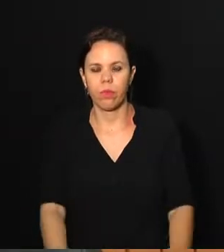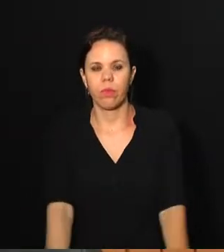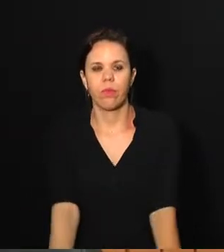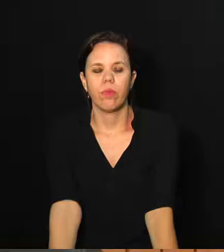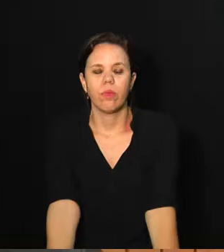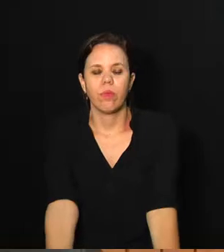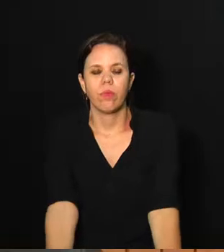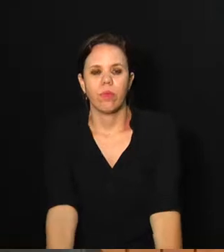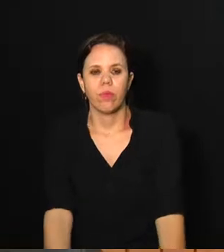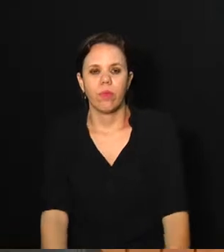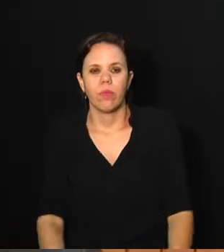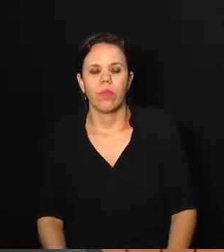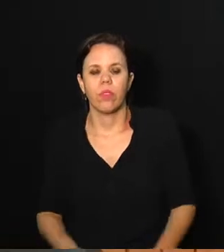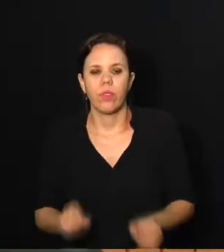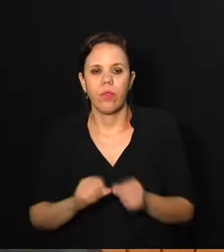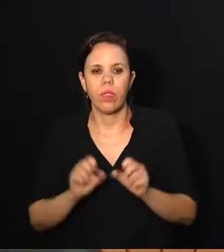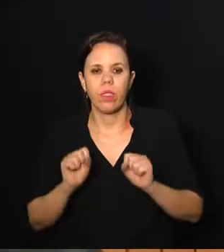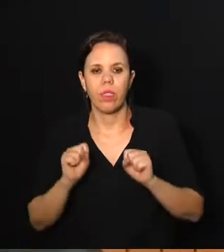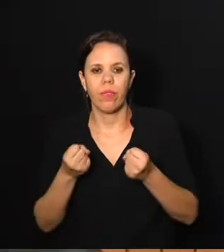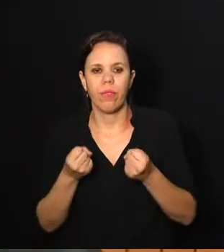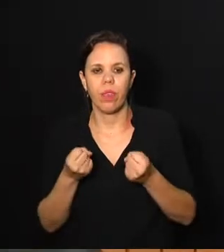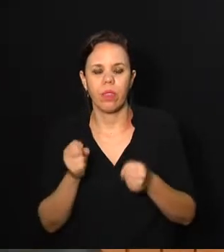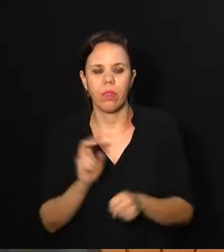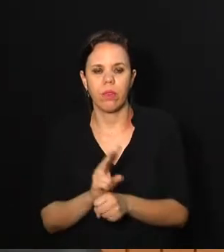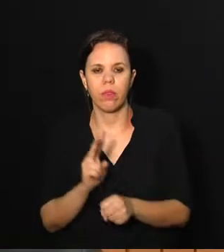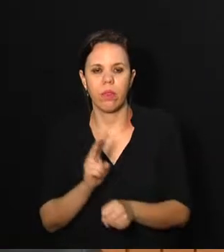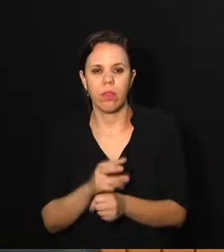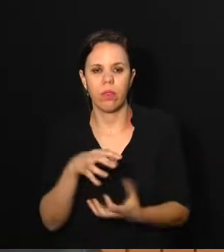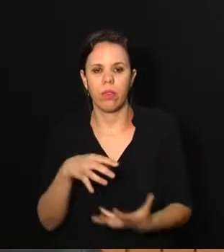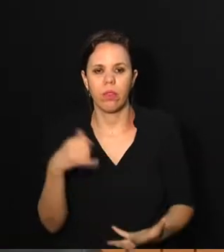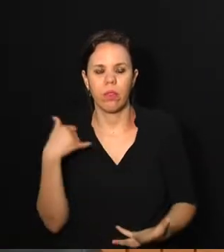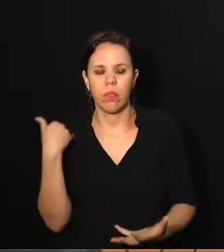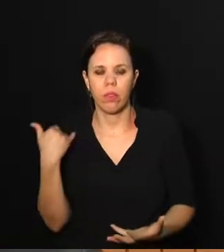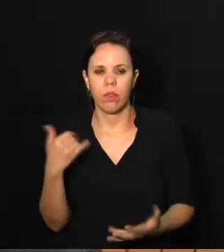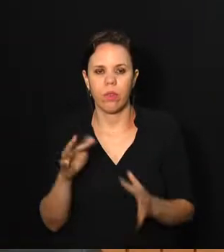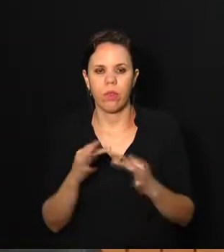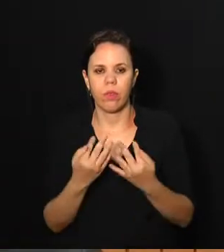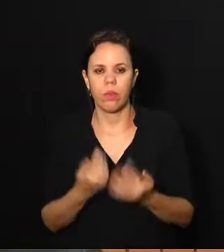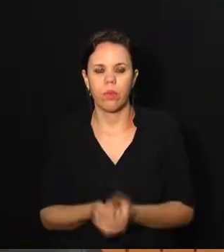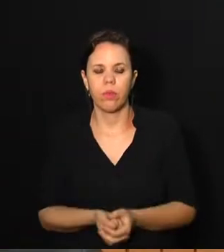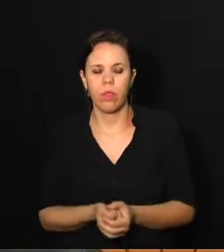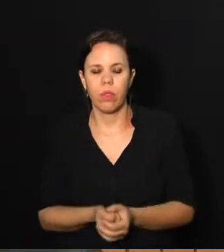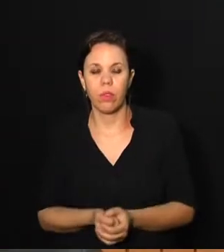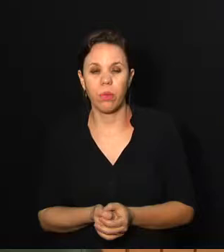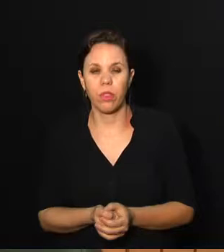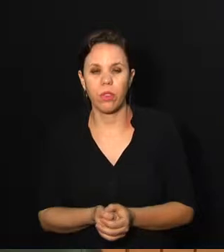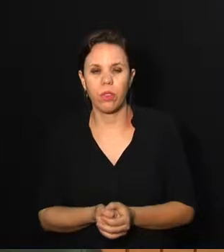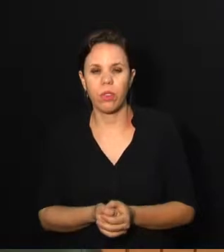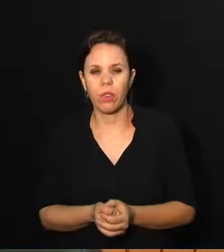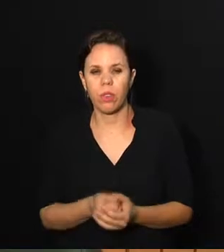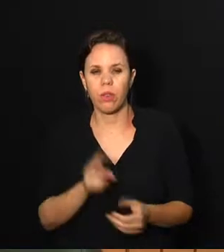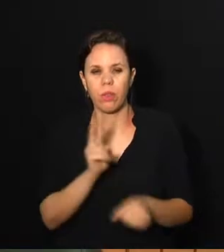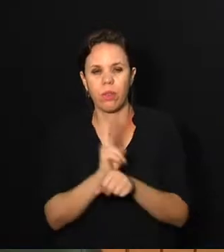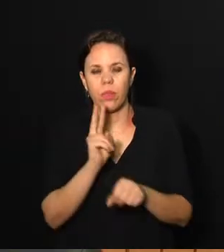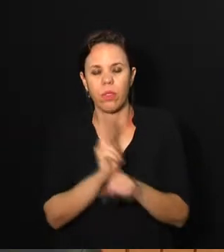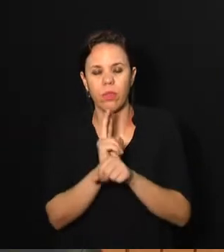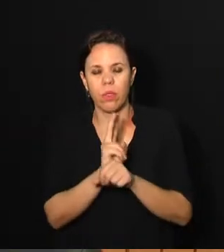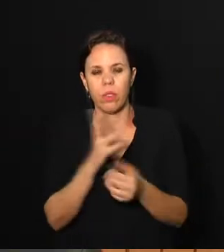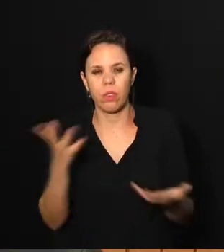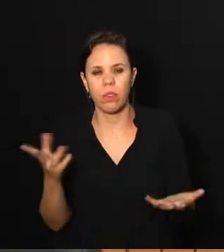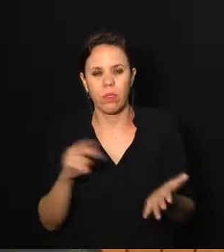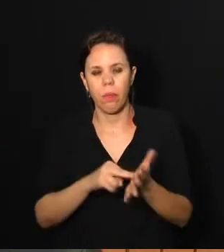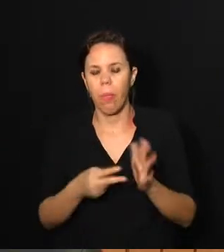gente faz essa defesa de preservar o idoso na família. E preservar o idoso na família significa